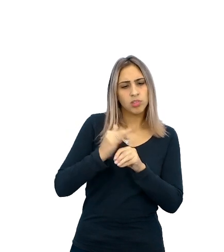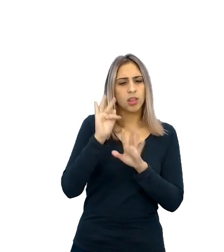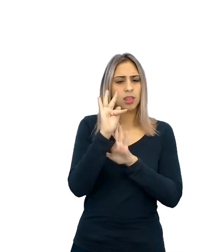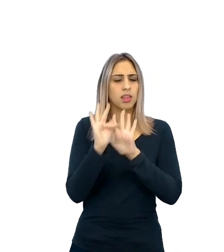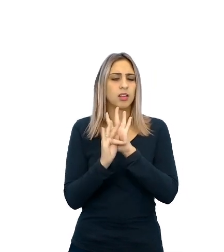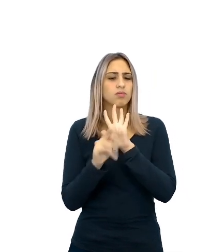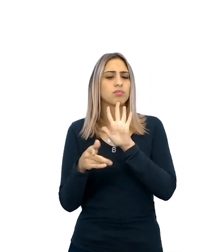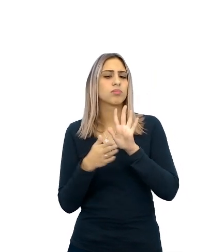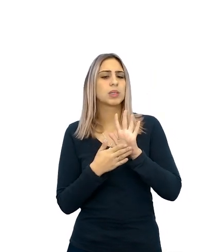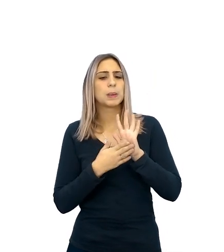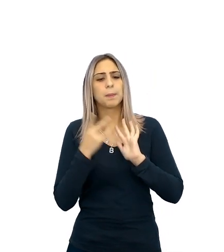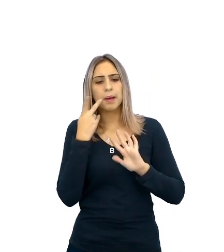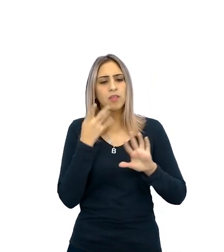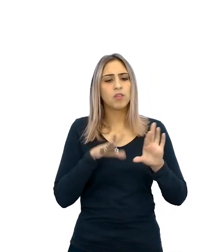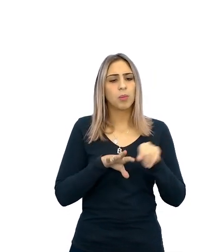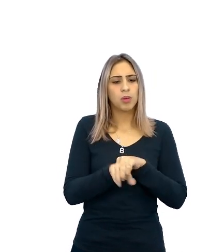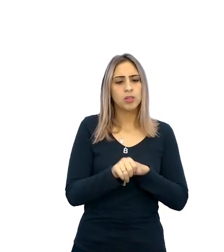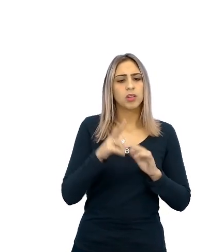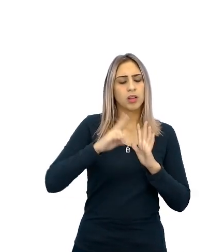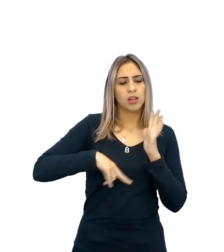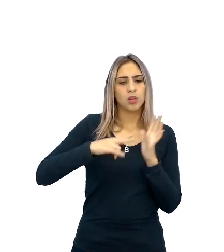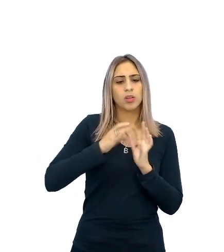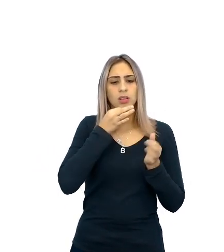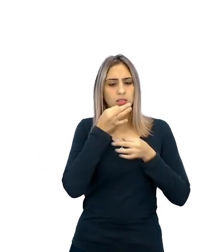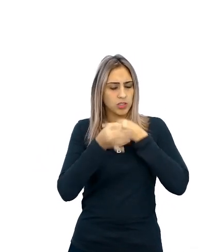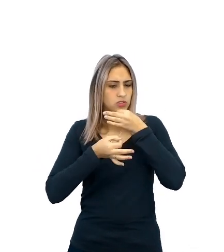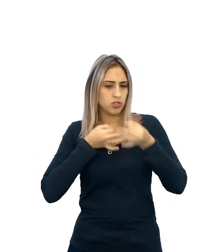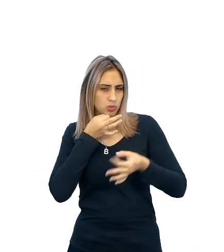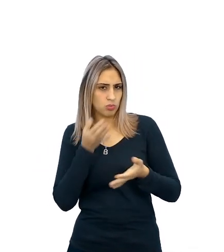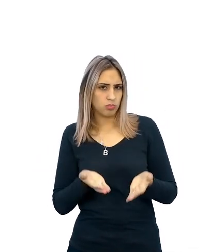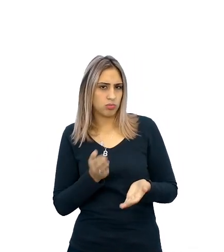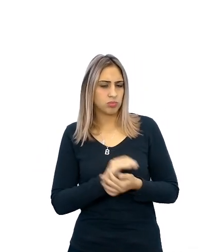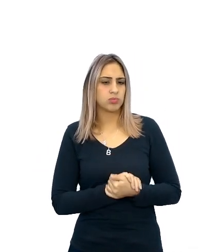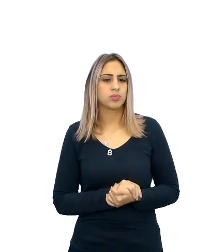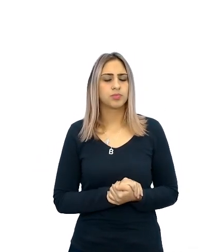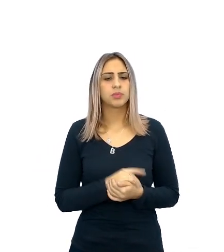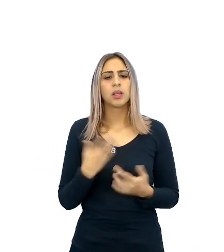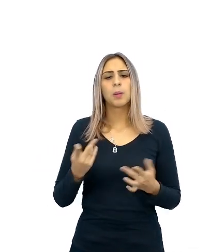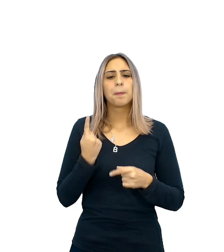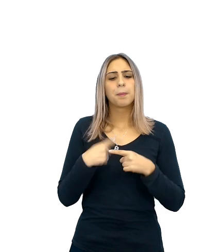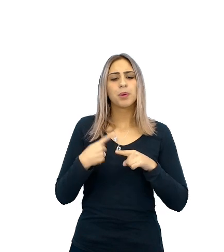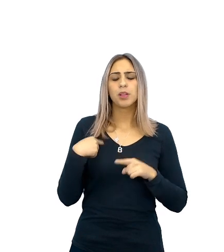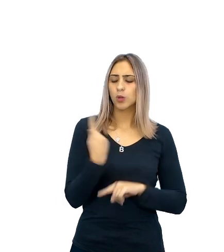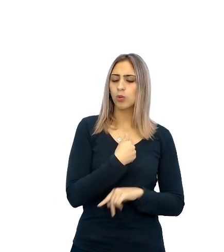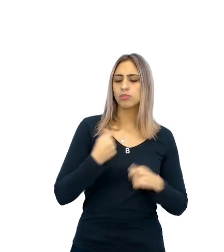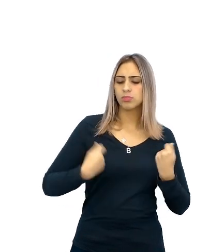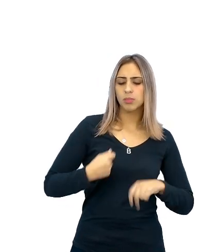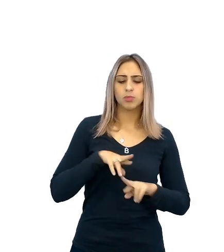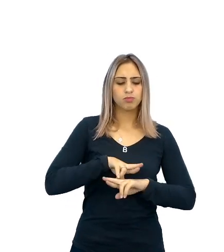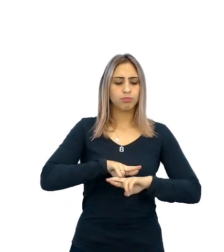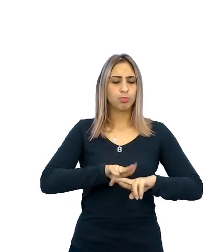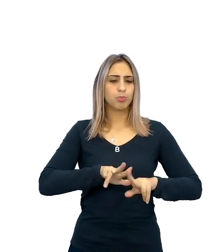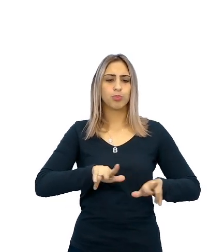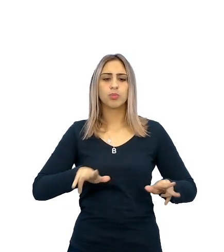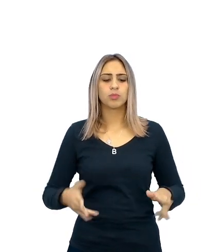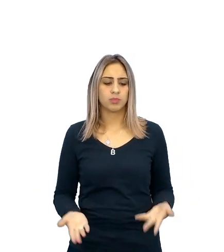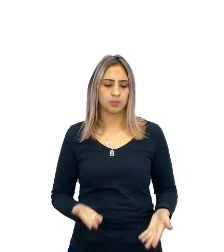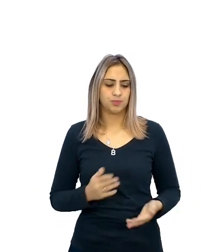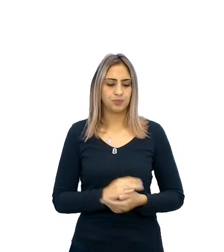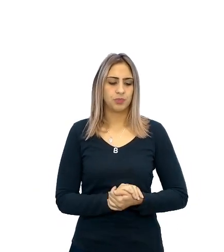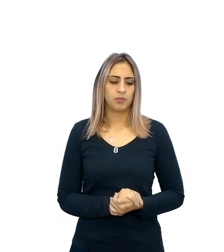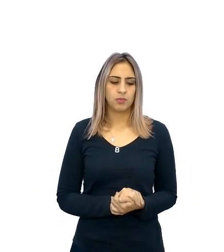textos, contribuem para a formação de leitores críticos, né? Então, por que que nós precisamos diversificar,